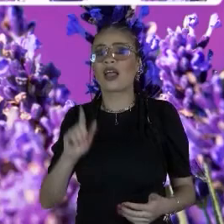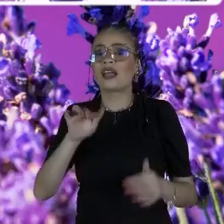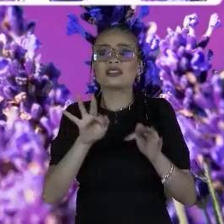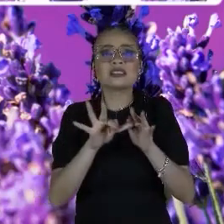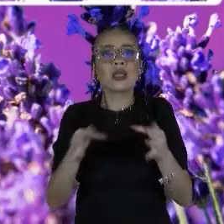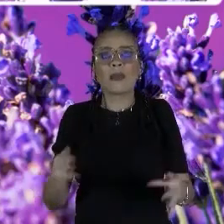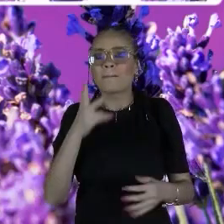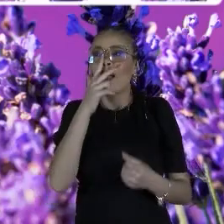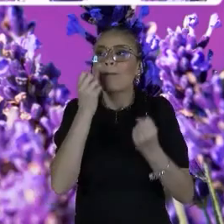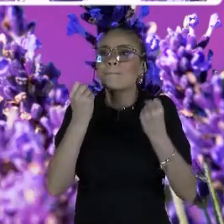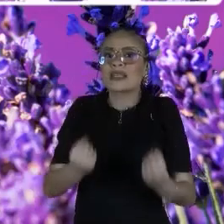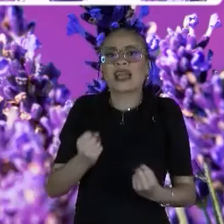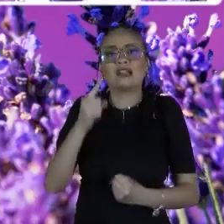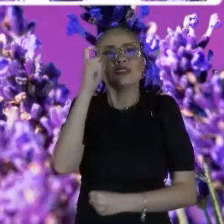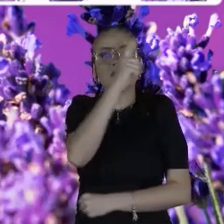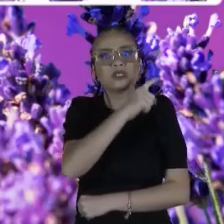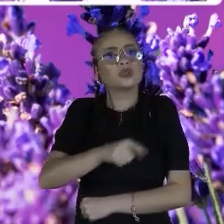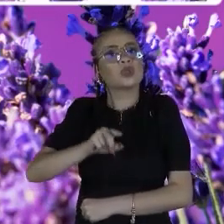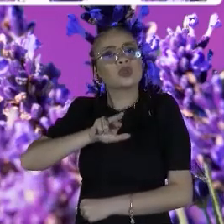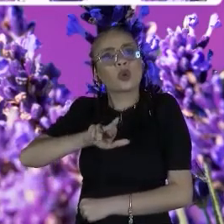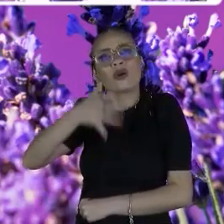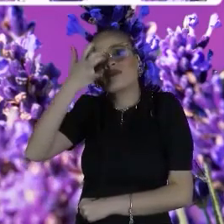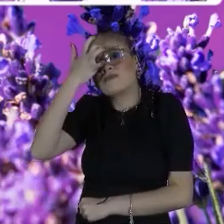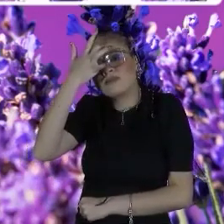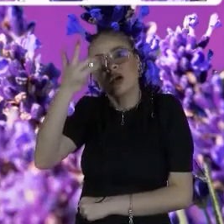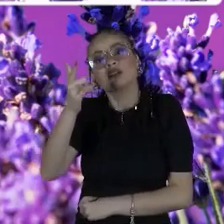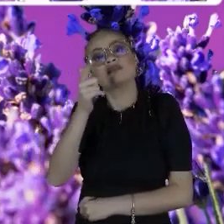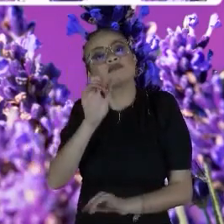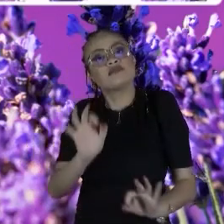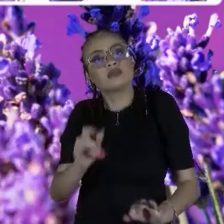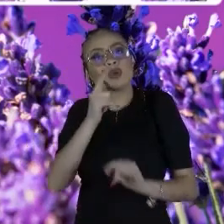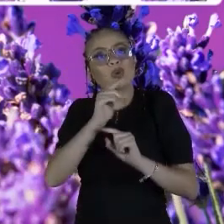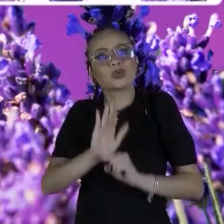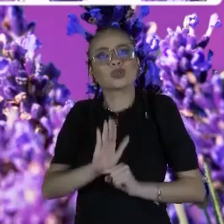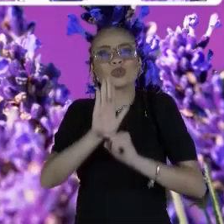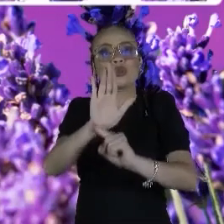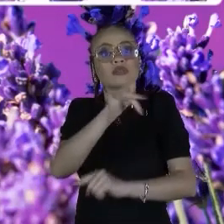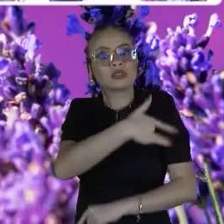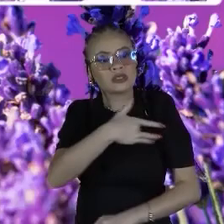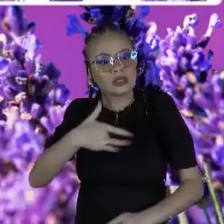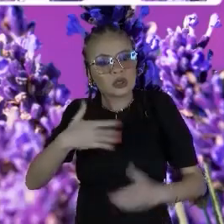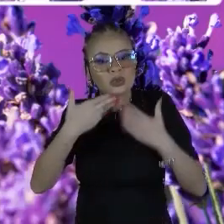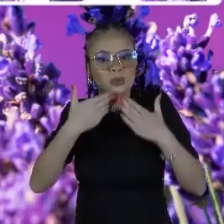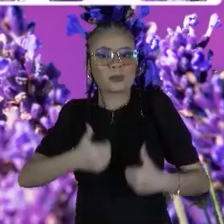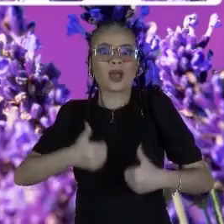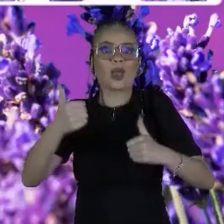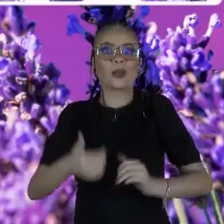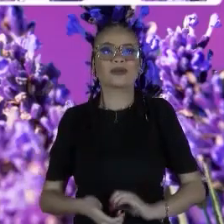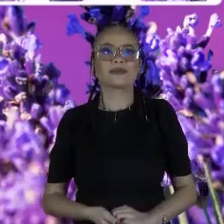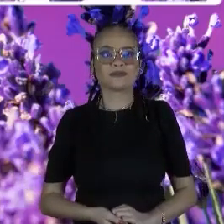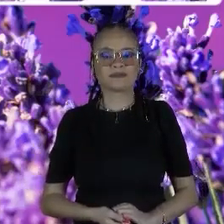que vem aqui na sua rotina podem transformar a sua saúde